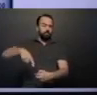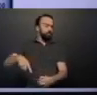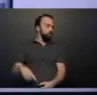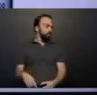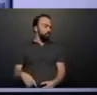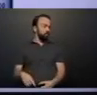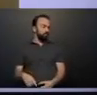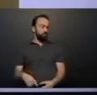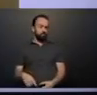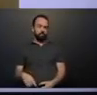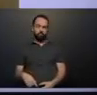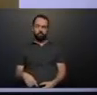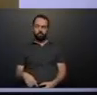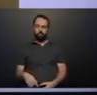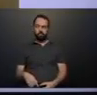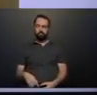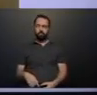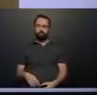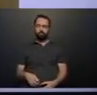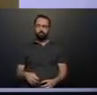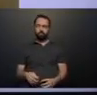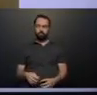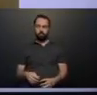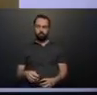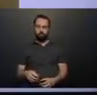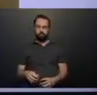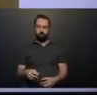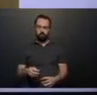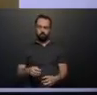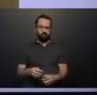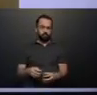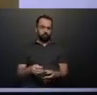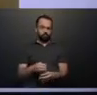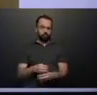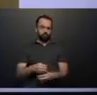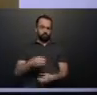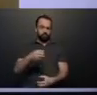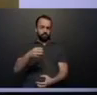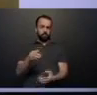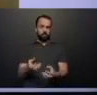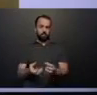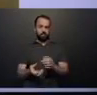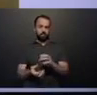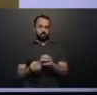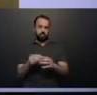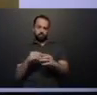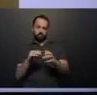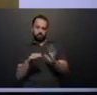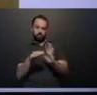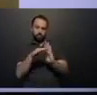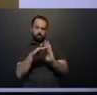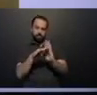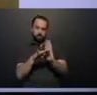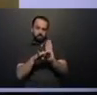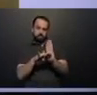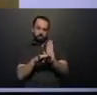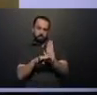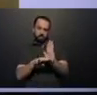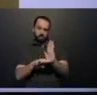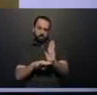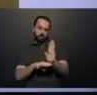foi adicionada à mistura. O Erlenmeyer também é um frasco de vidro com graduação não tão